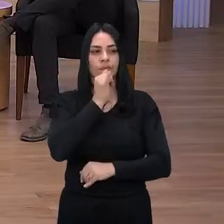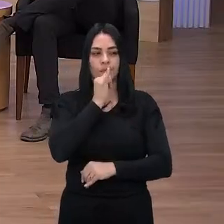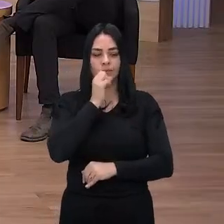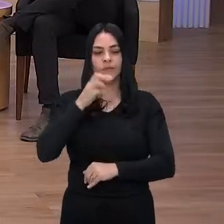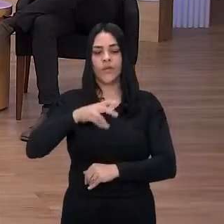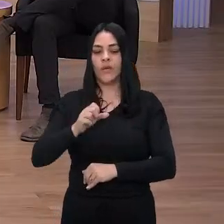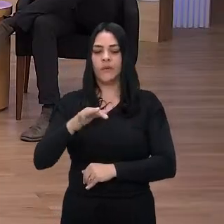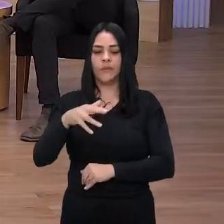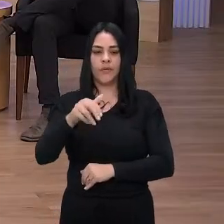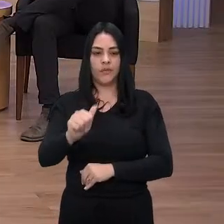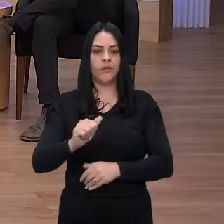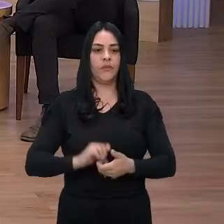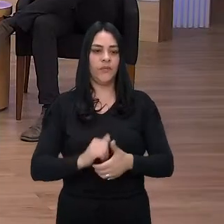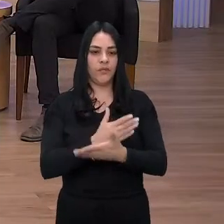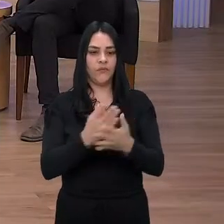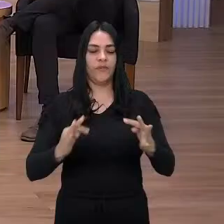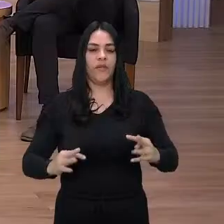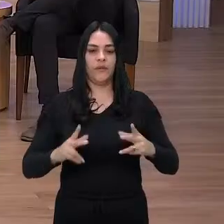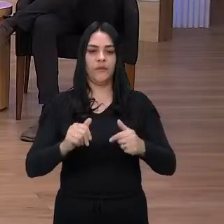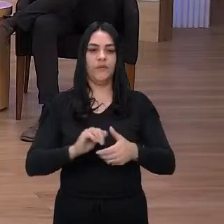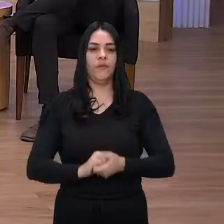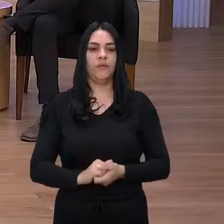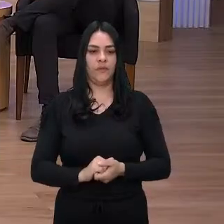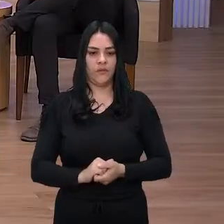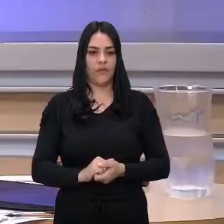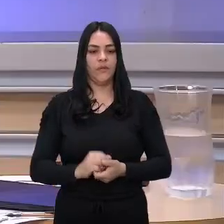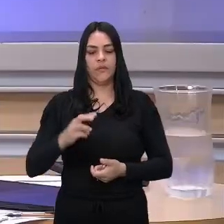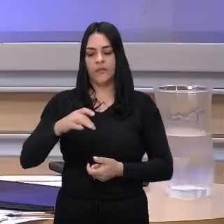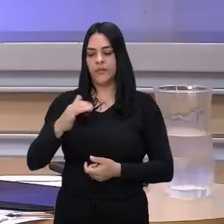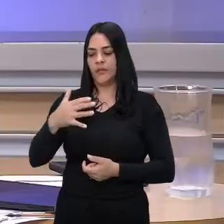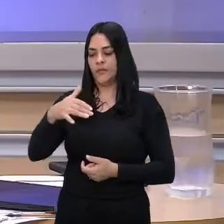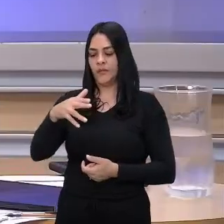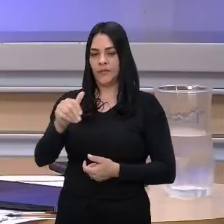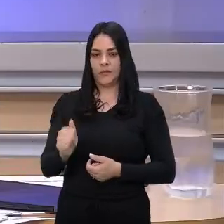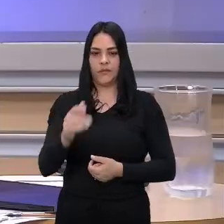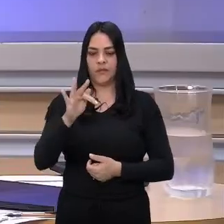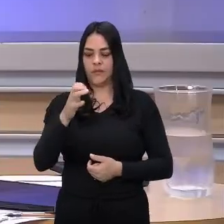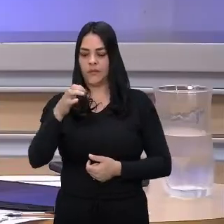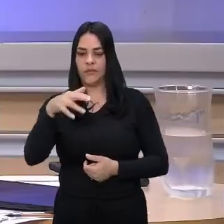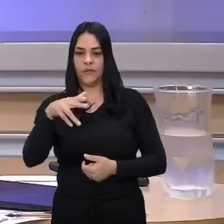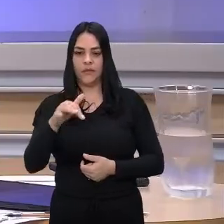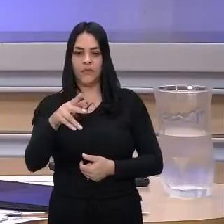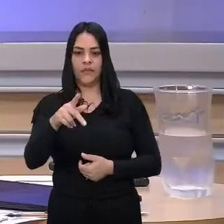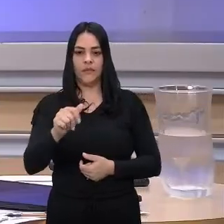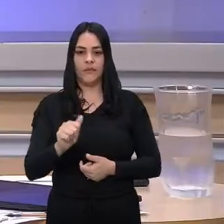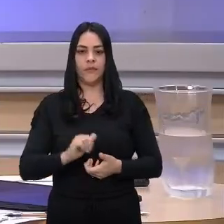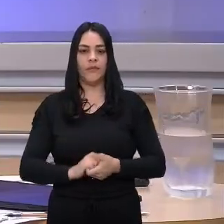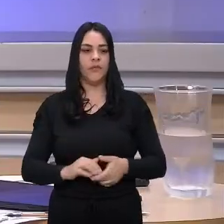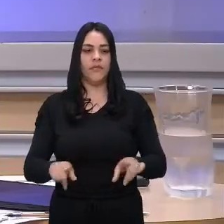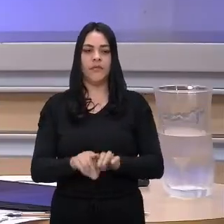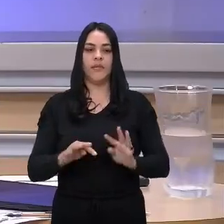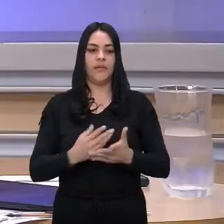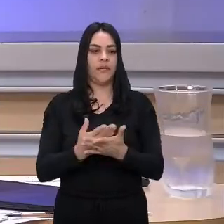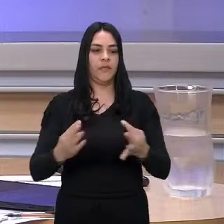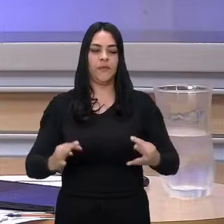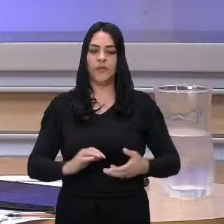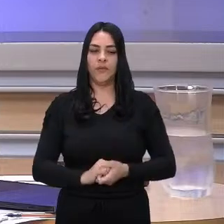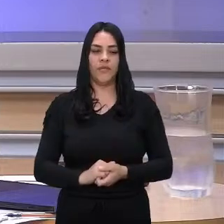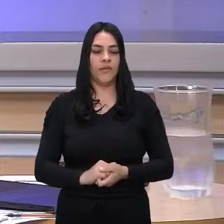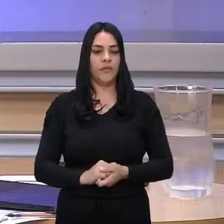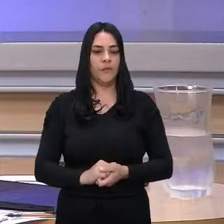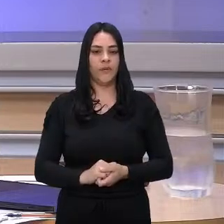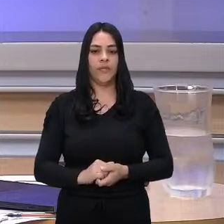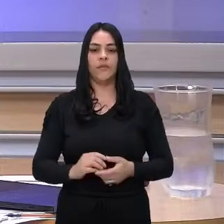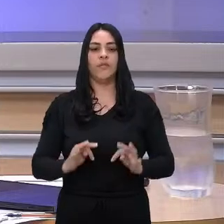Maria Velani, da Márcia Regina, né, a Terezinha reforçando leis, como, por exemplo,